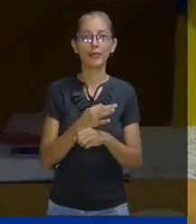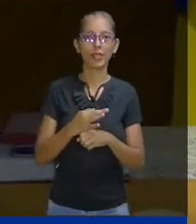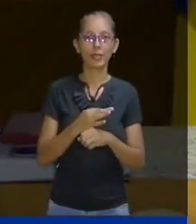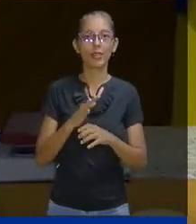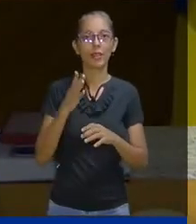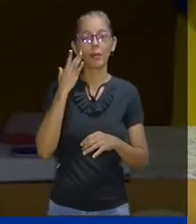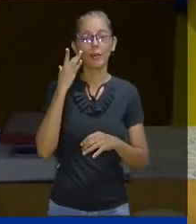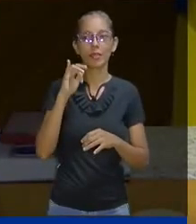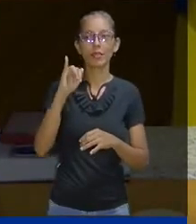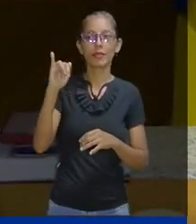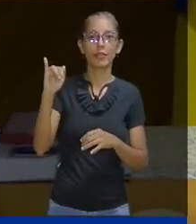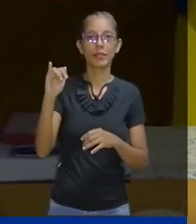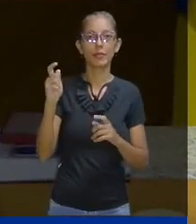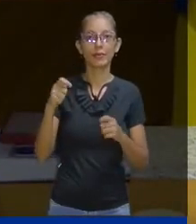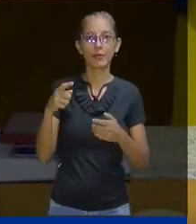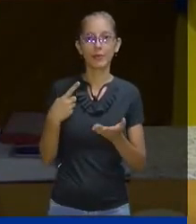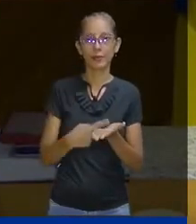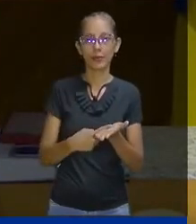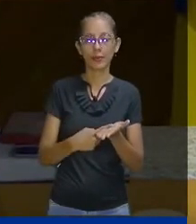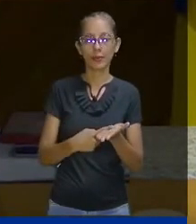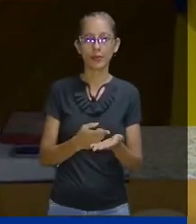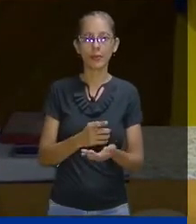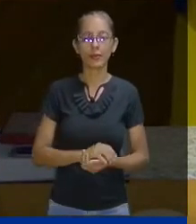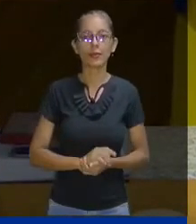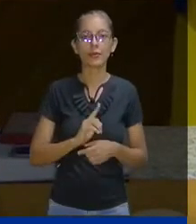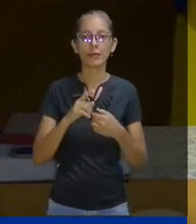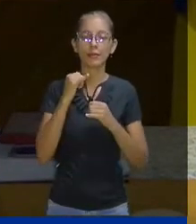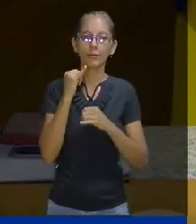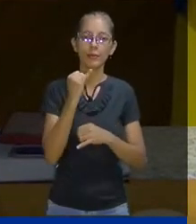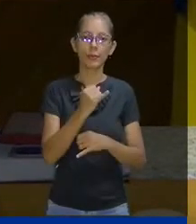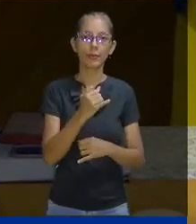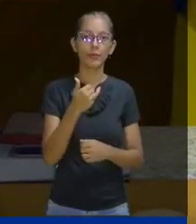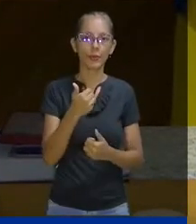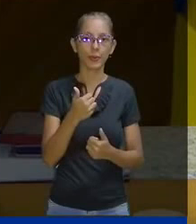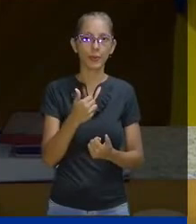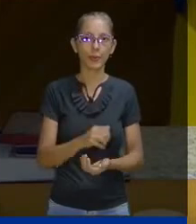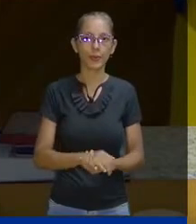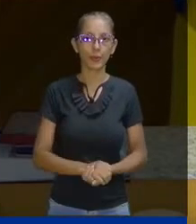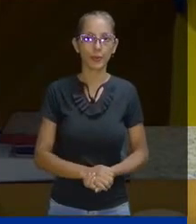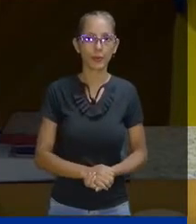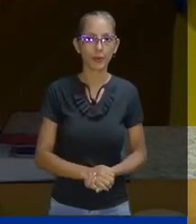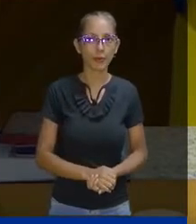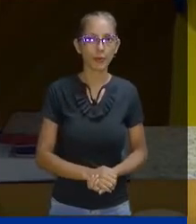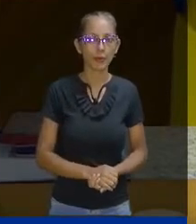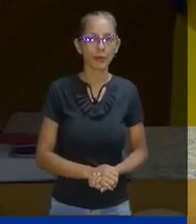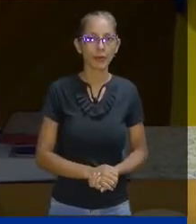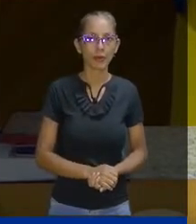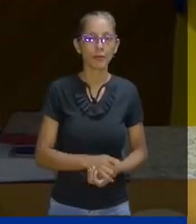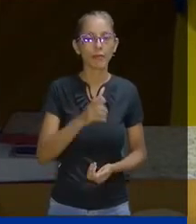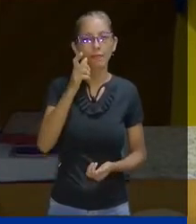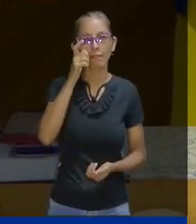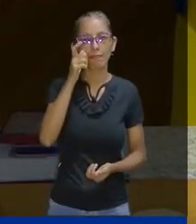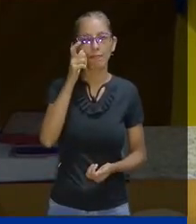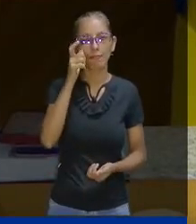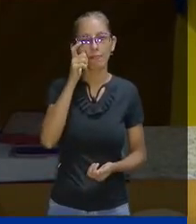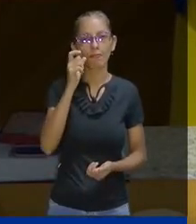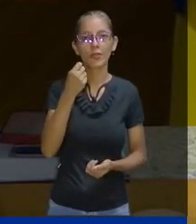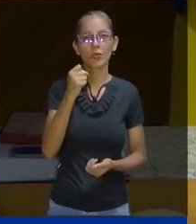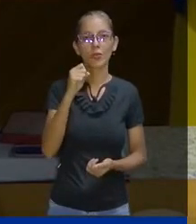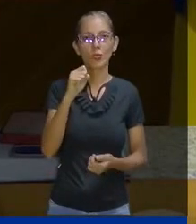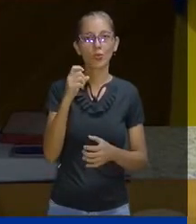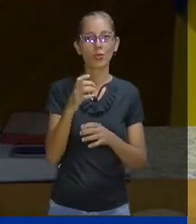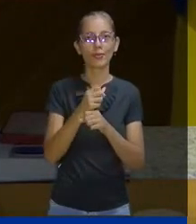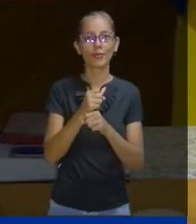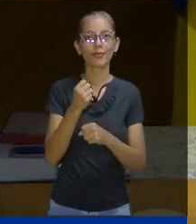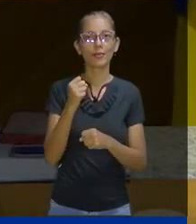proposição amanhã mesmo na sessão administrativa e dou retorno a Vossas Excelências, tá bem? Aos nossos 8 internautas que nos acompanham, obrigado